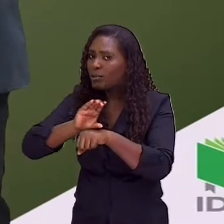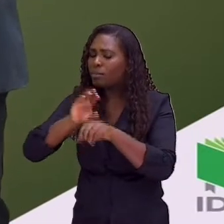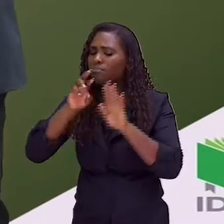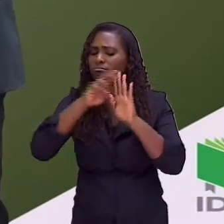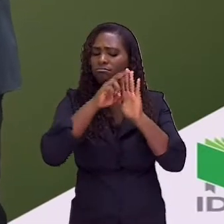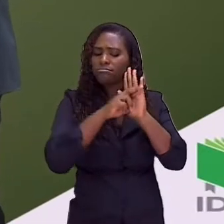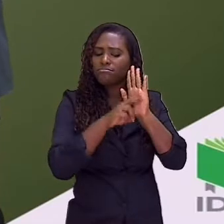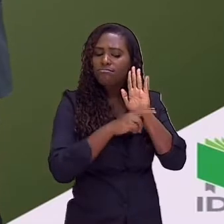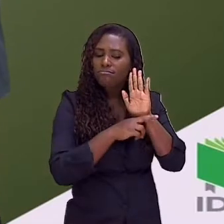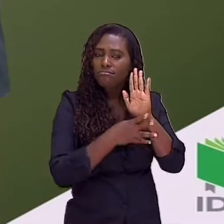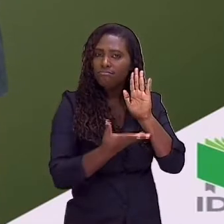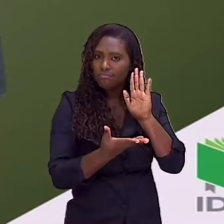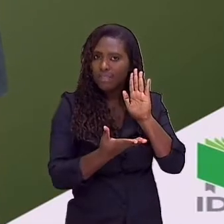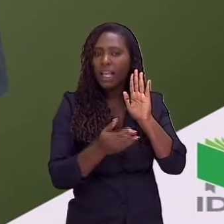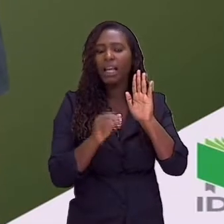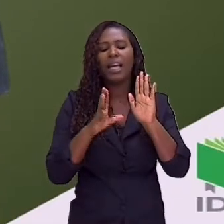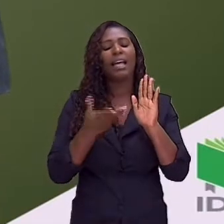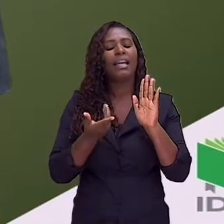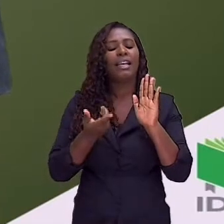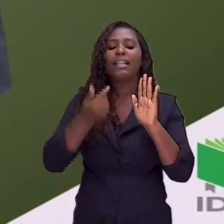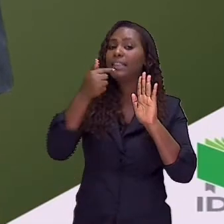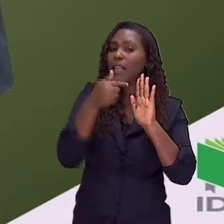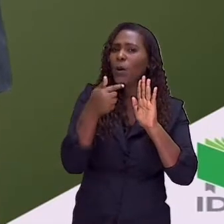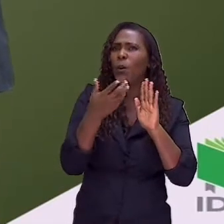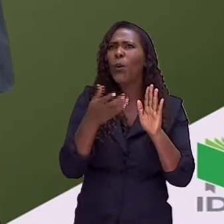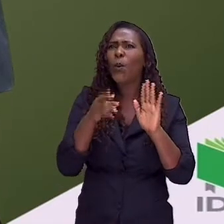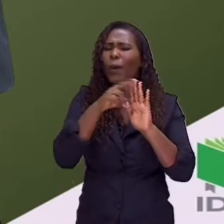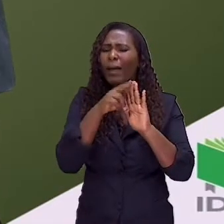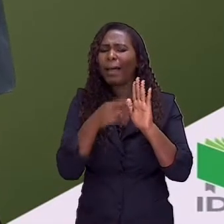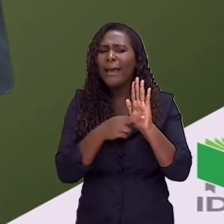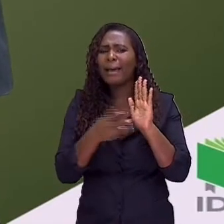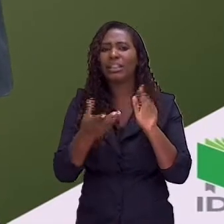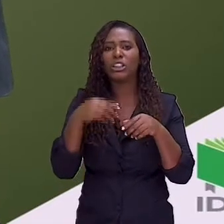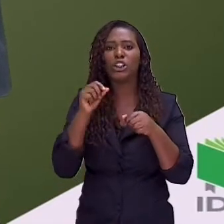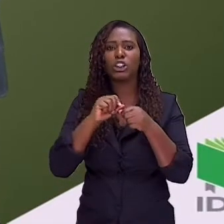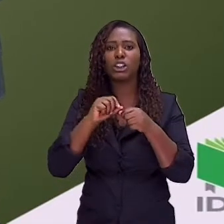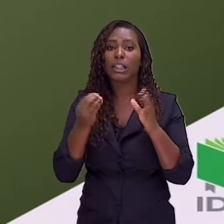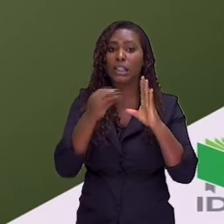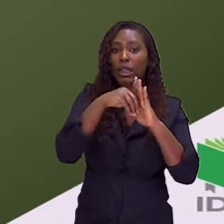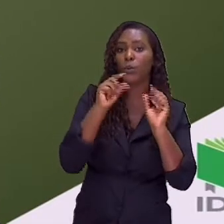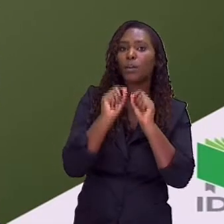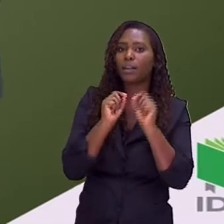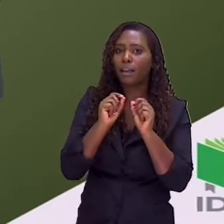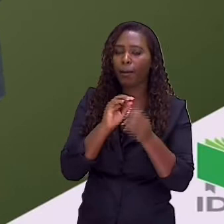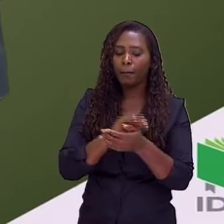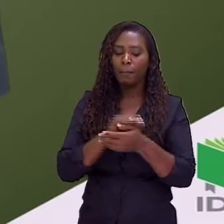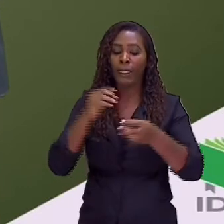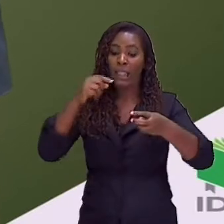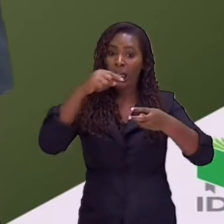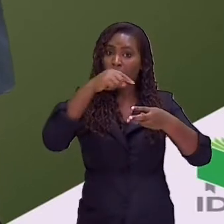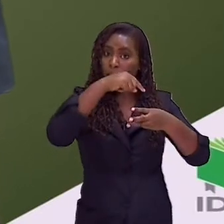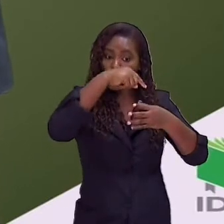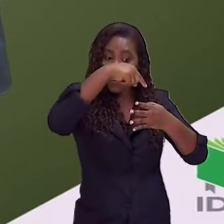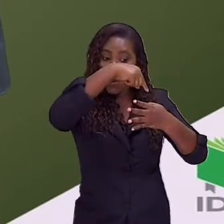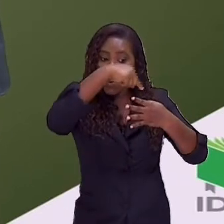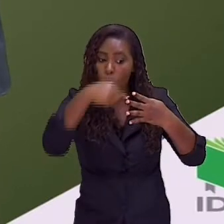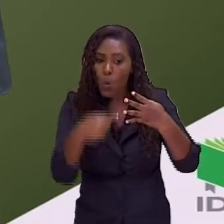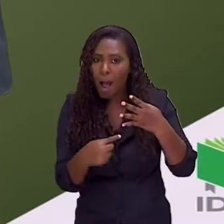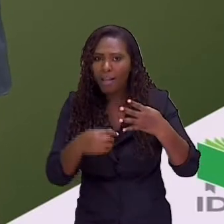em 4 poderes e estabelecia o voto censitário, que é o voto ligado à renda do